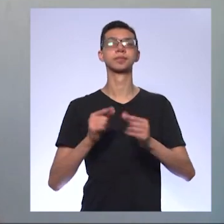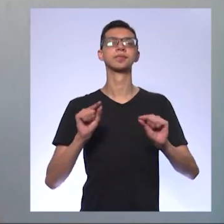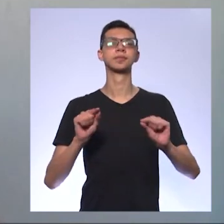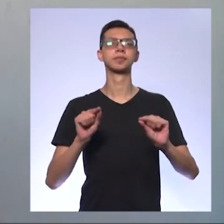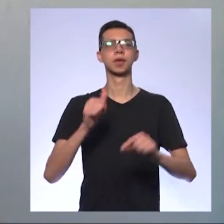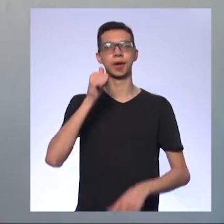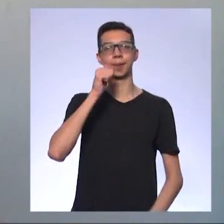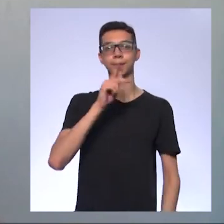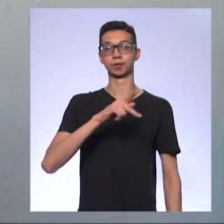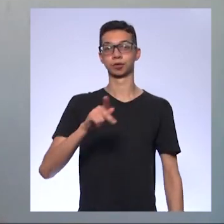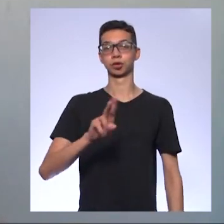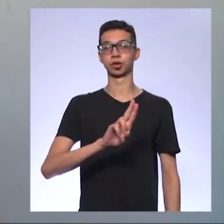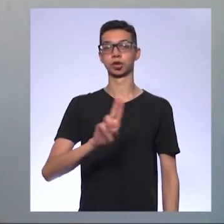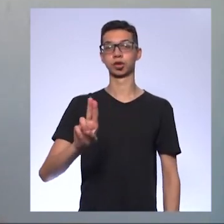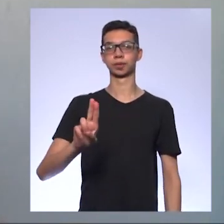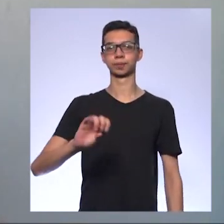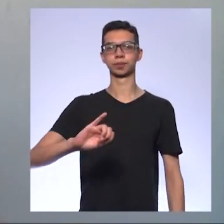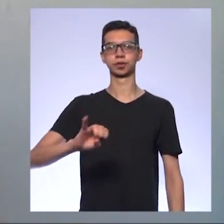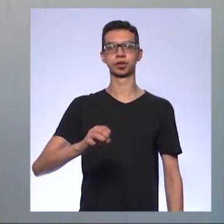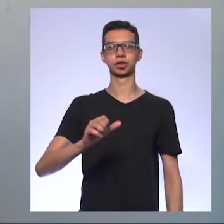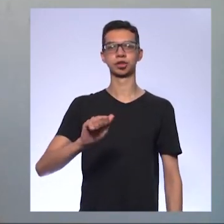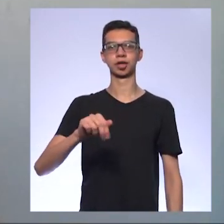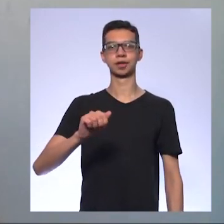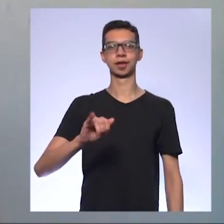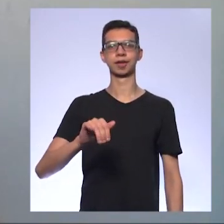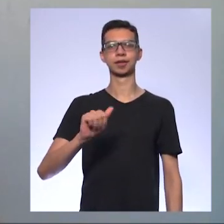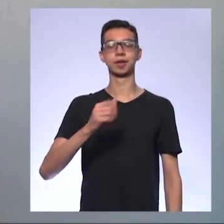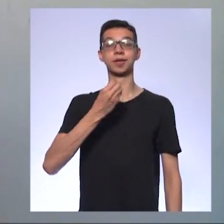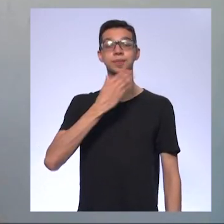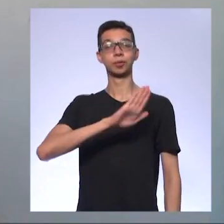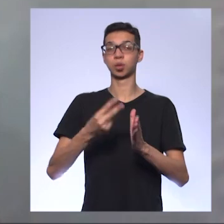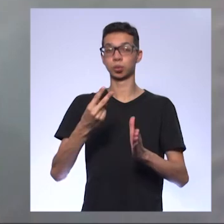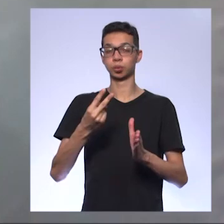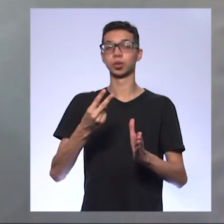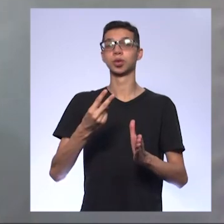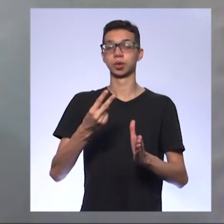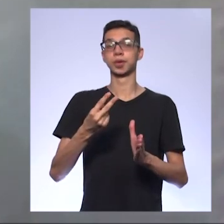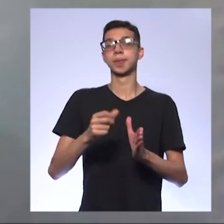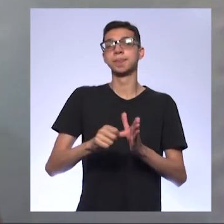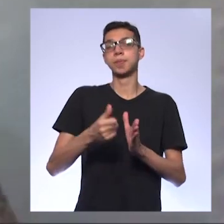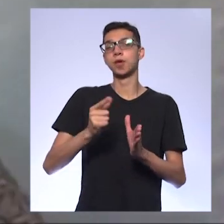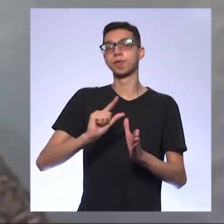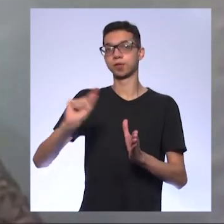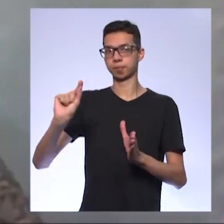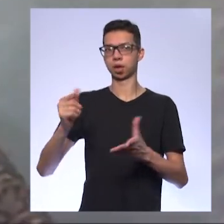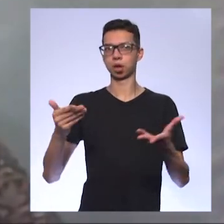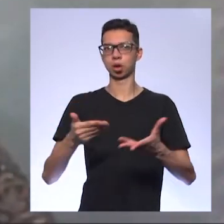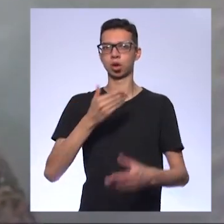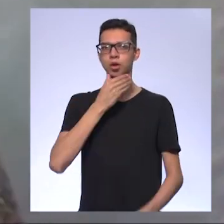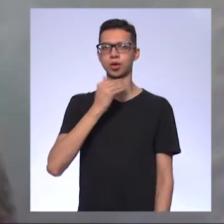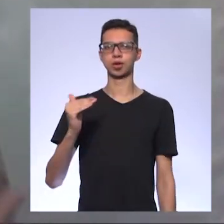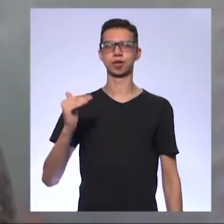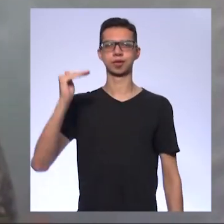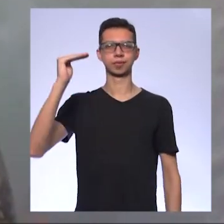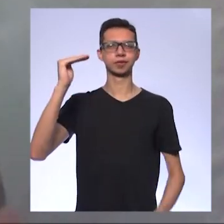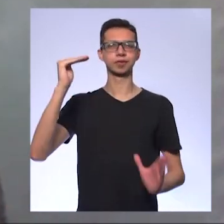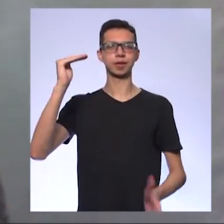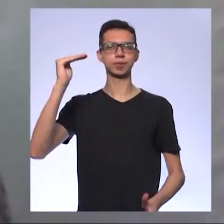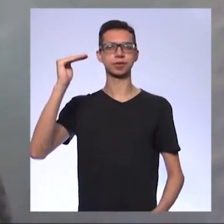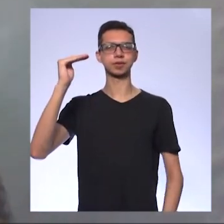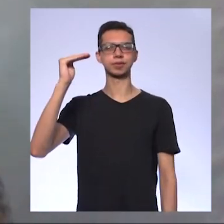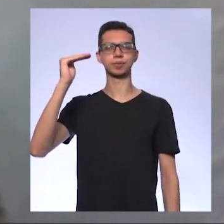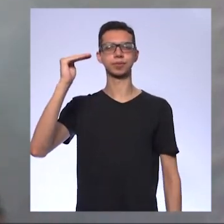esse documento, basta acessar o link ou o QR Code que aparece na tela para vocês. Certo? Quem vai